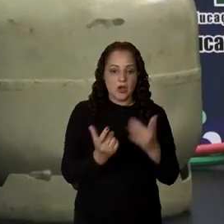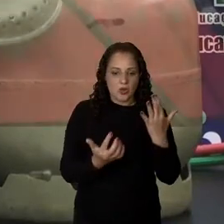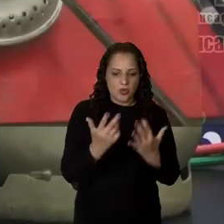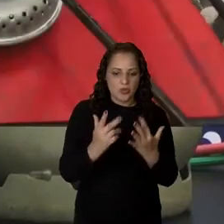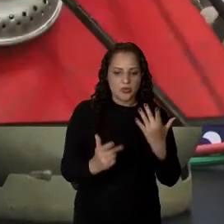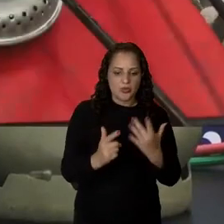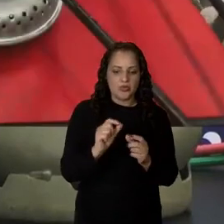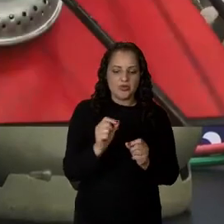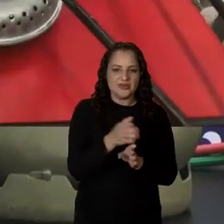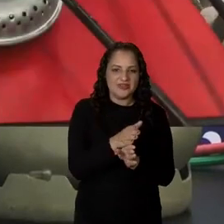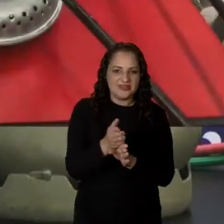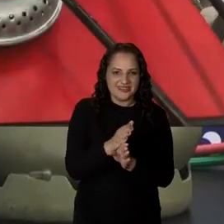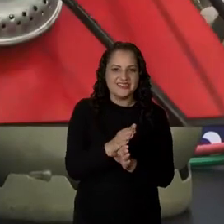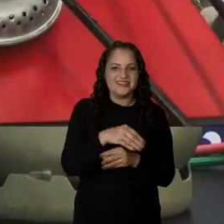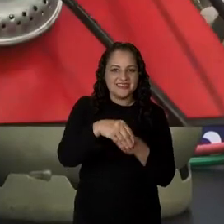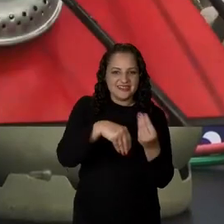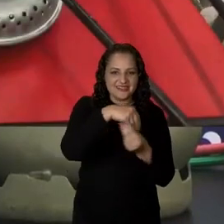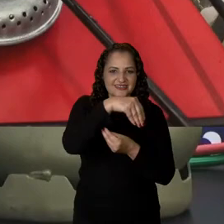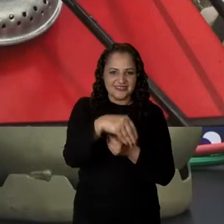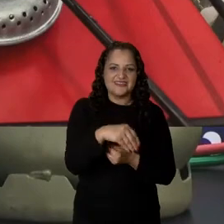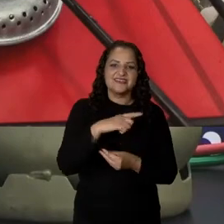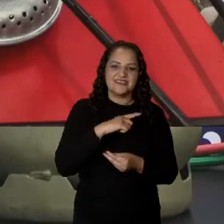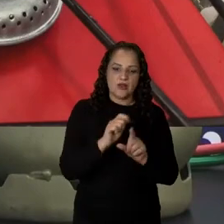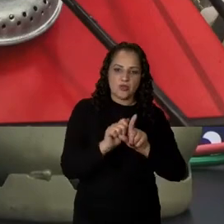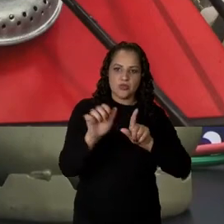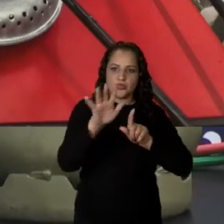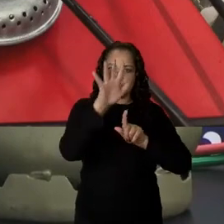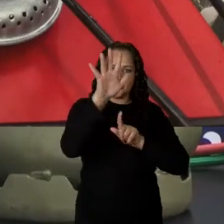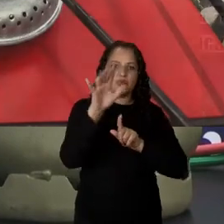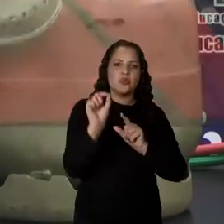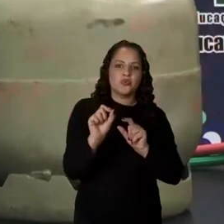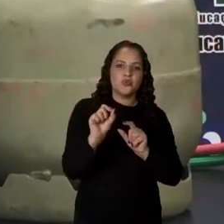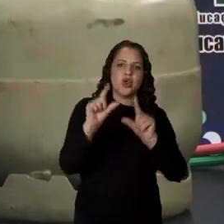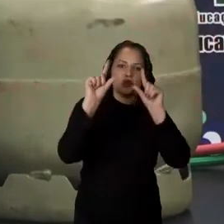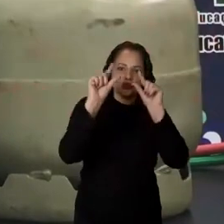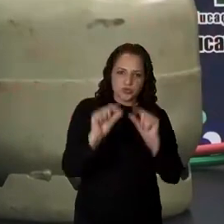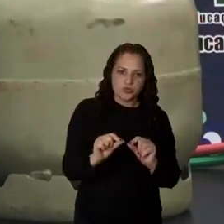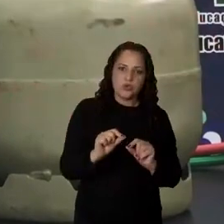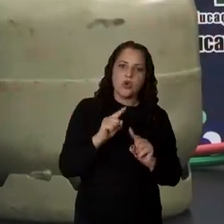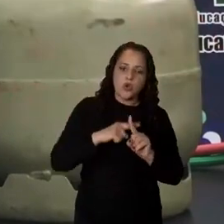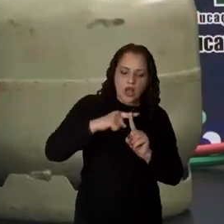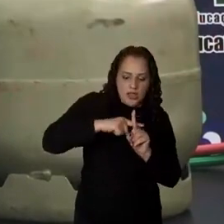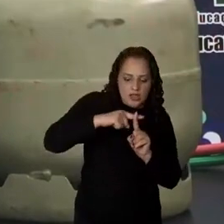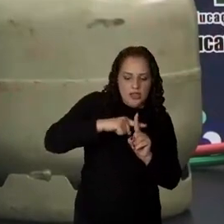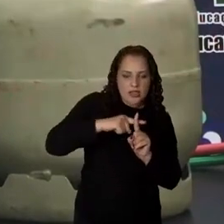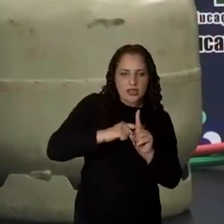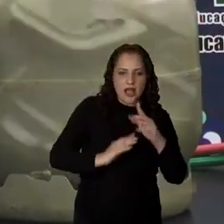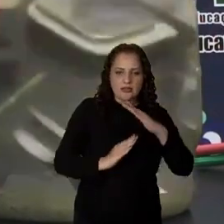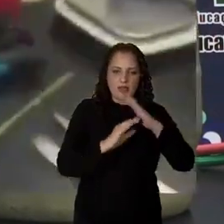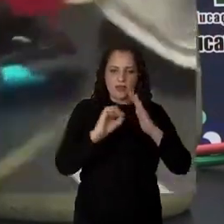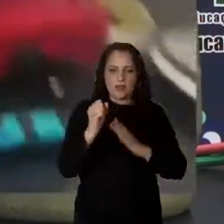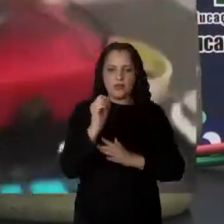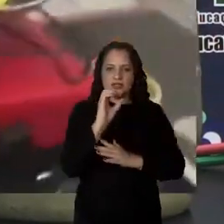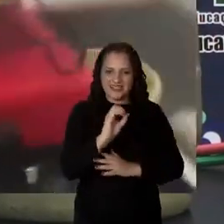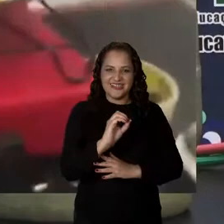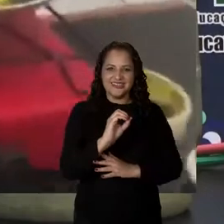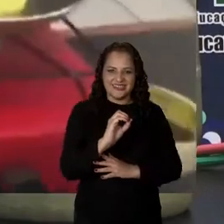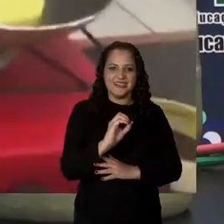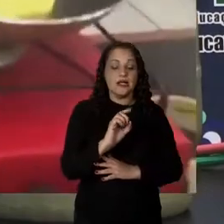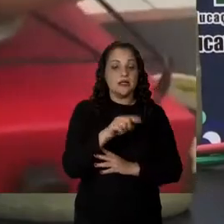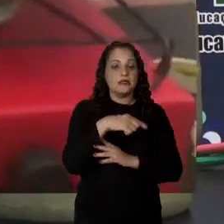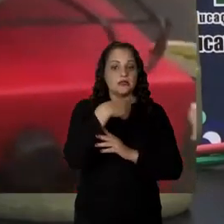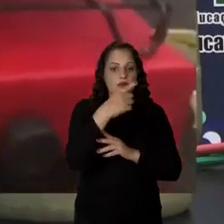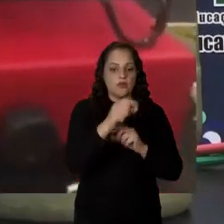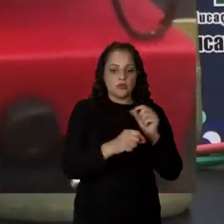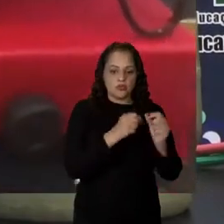do gás, utilizando uma resistência elétrica para o pré-aquecimento, onde elevamos a temperatura ambiente até mais ou menos 80 graus. Após isso, é passado